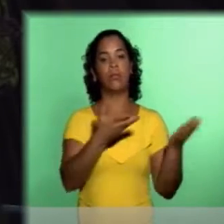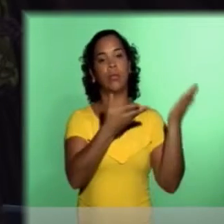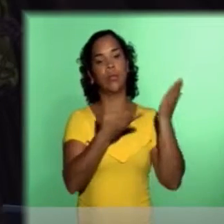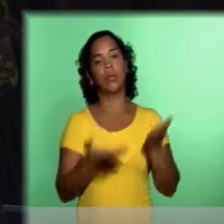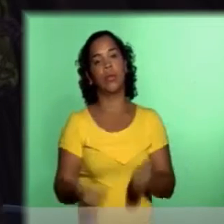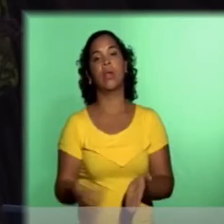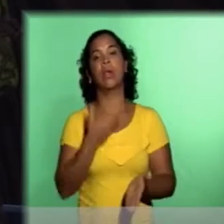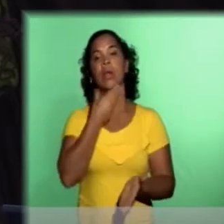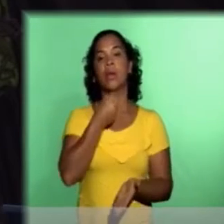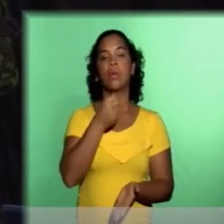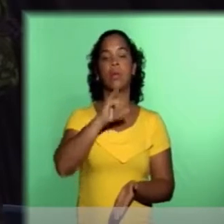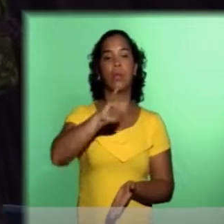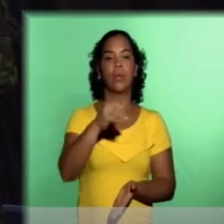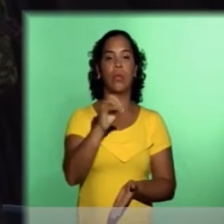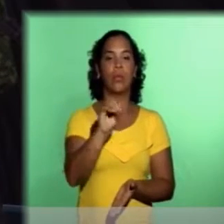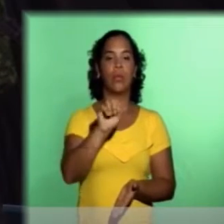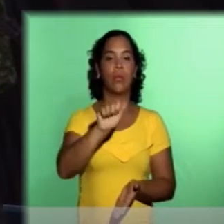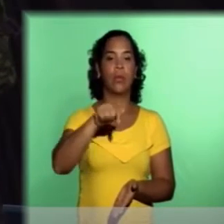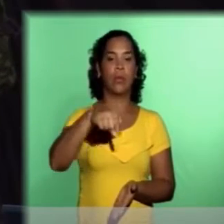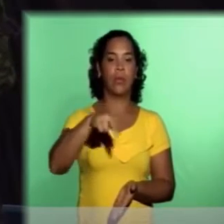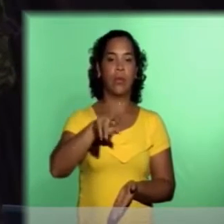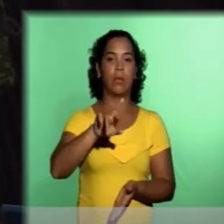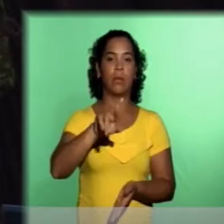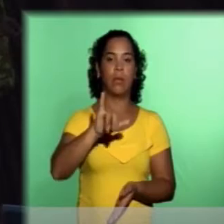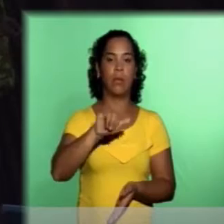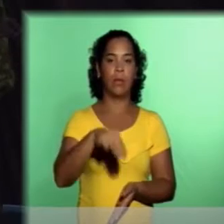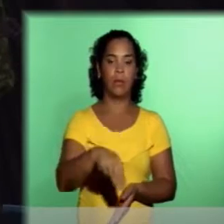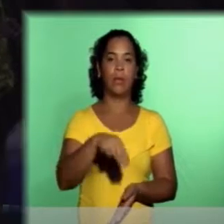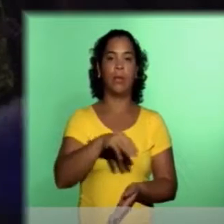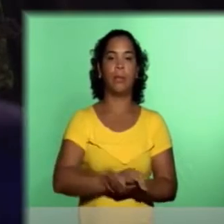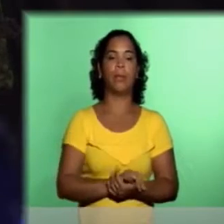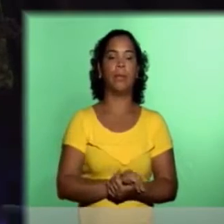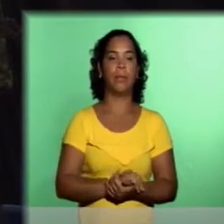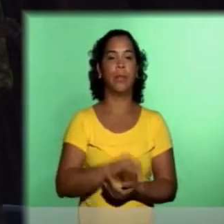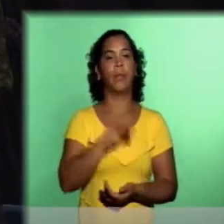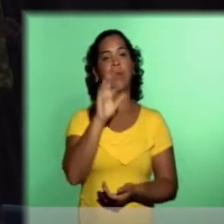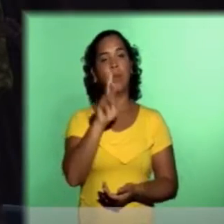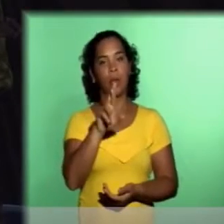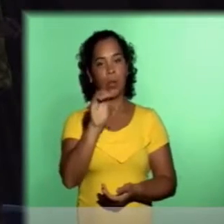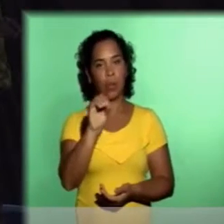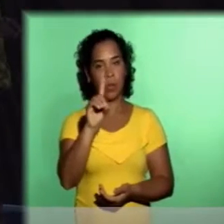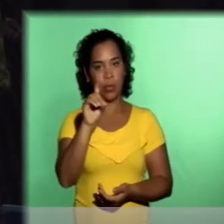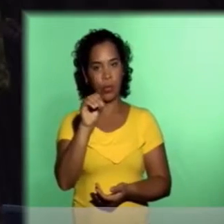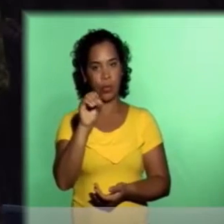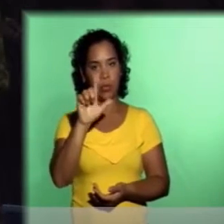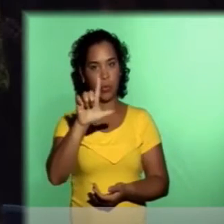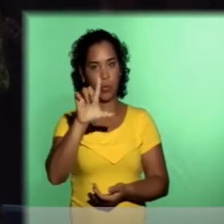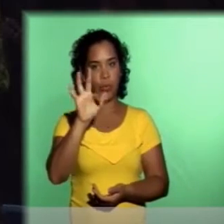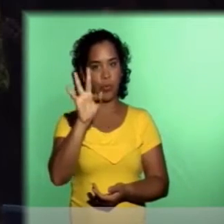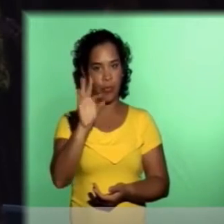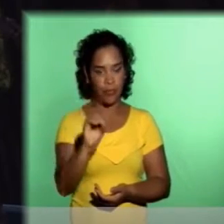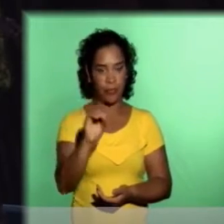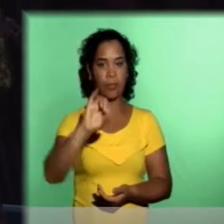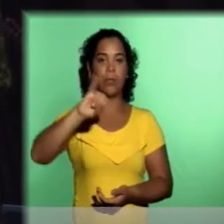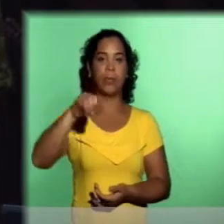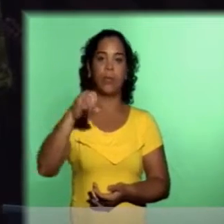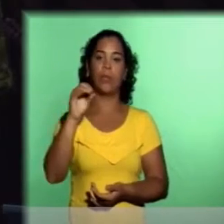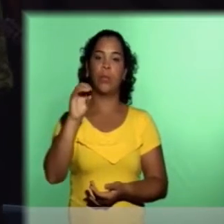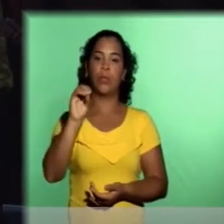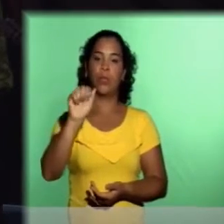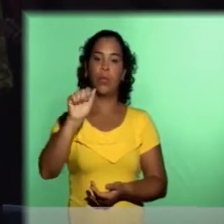senhor Joaquim Pinto da Luz, Rodolfo Joaquim Pinto da Luz, dirigente municipal de educação